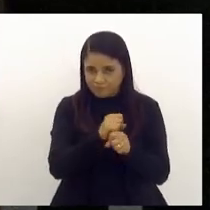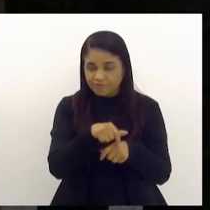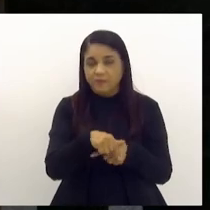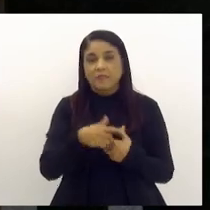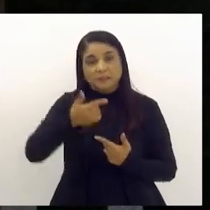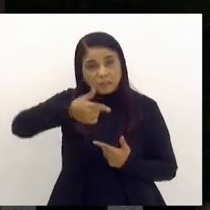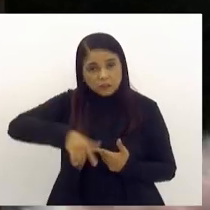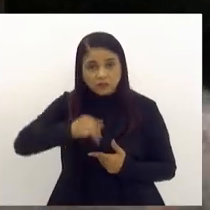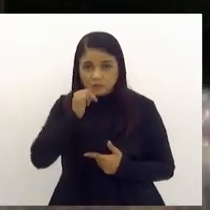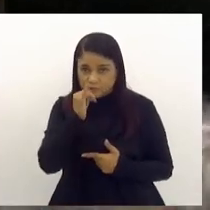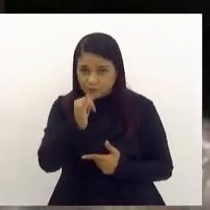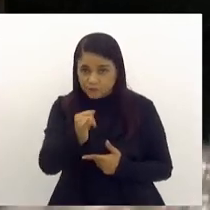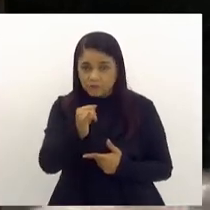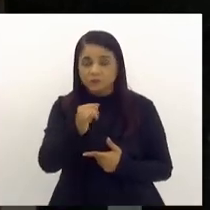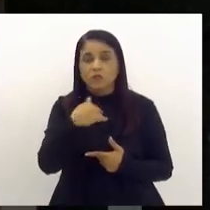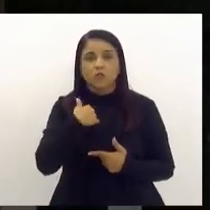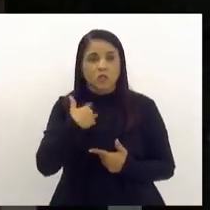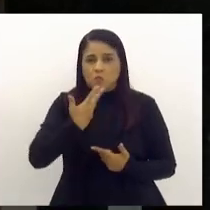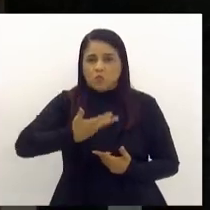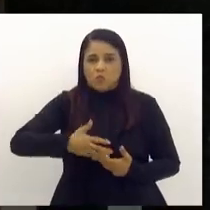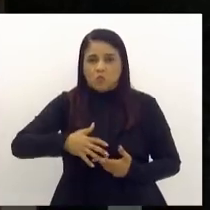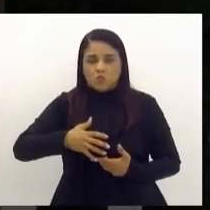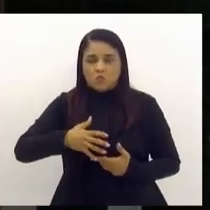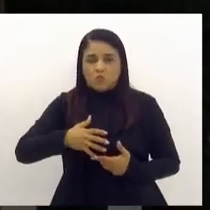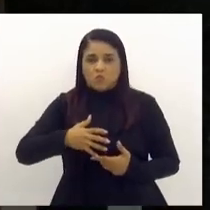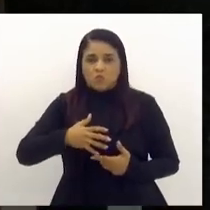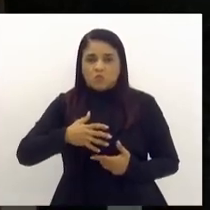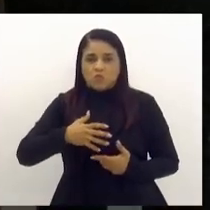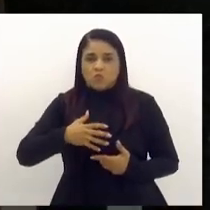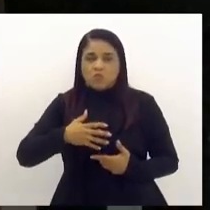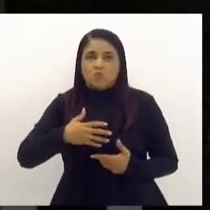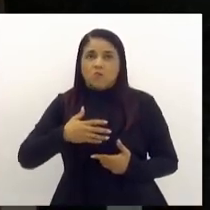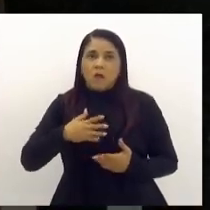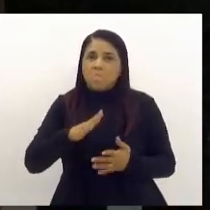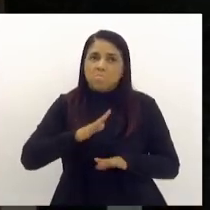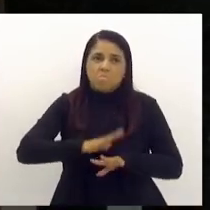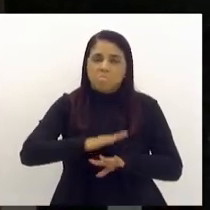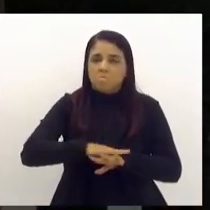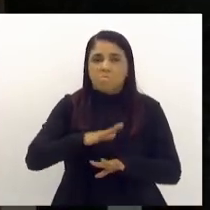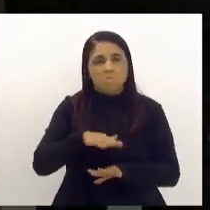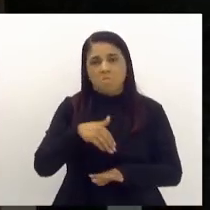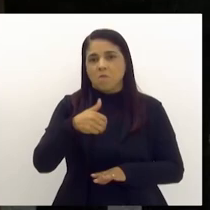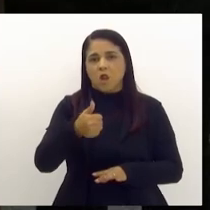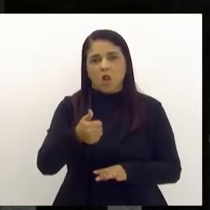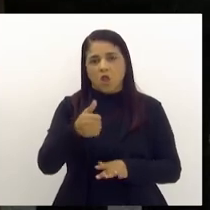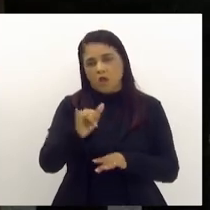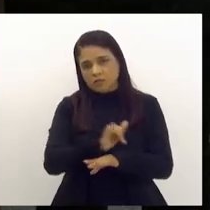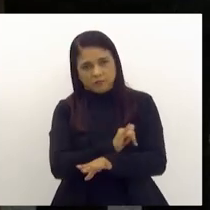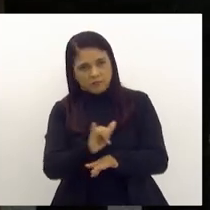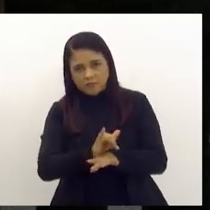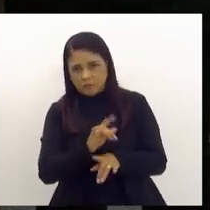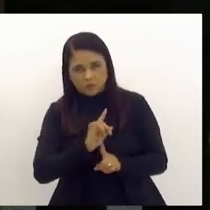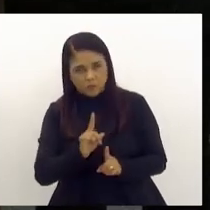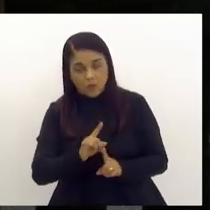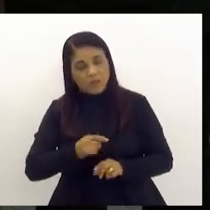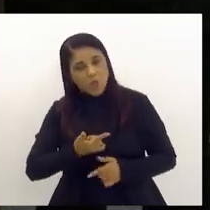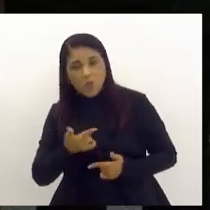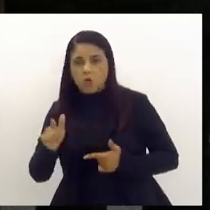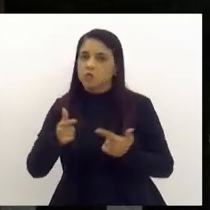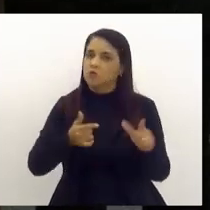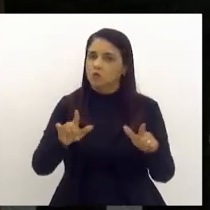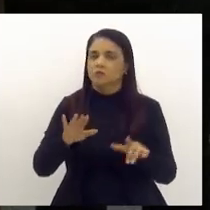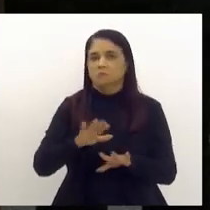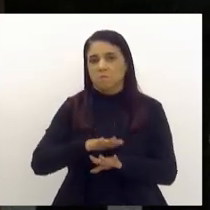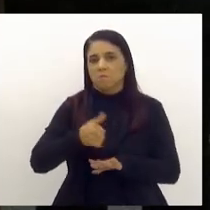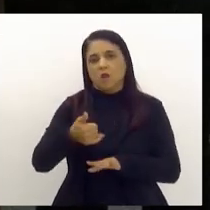presidente, não consideramos que essa seja a melhor alternativa. Nós temos outras,